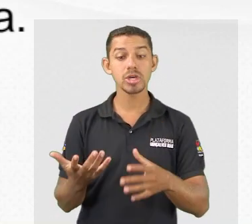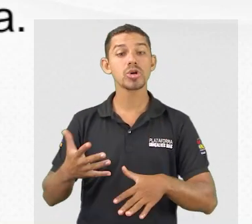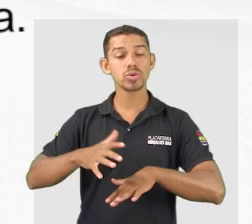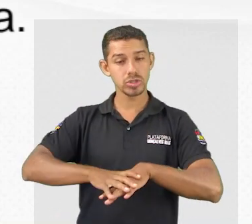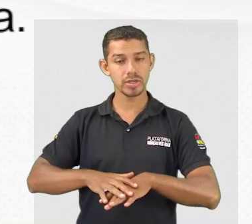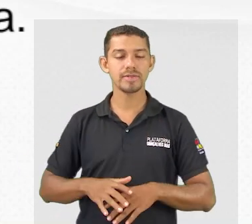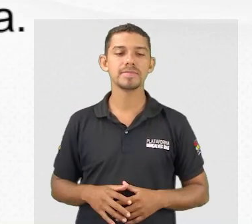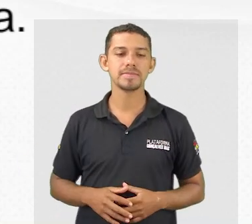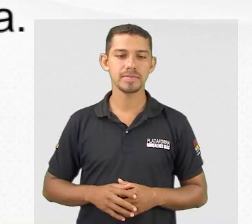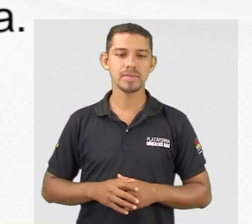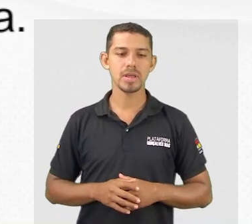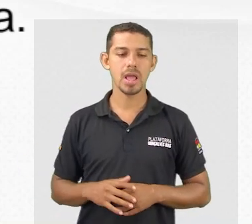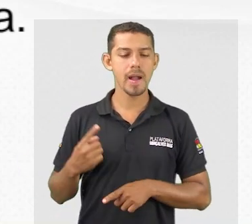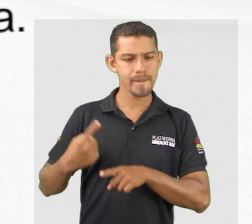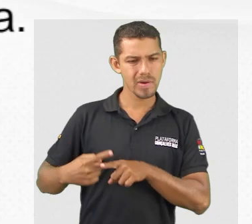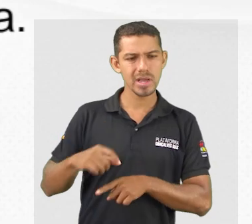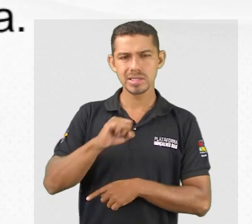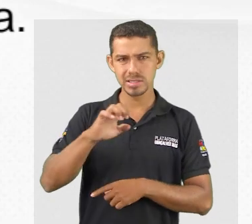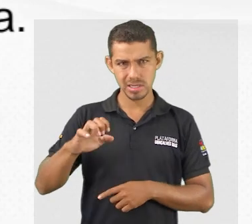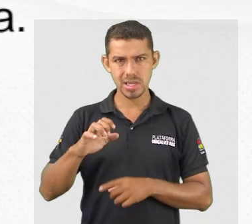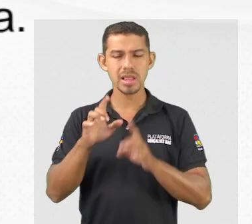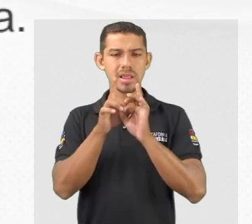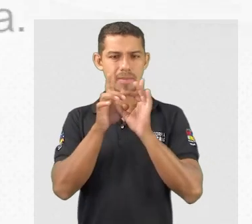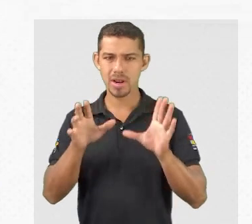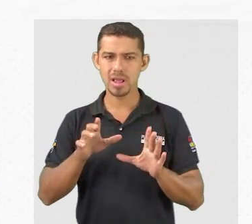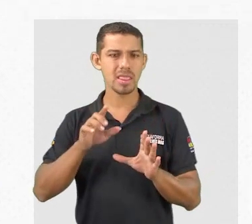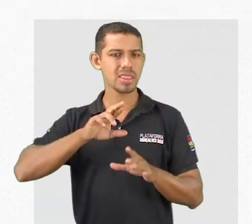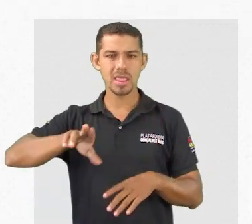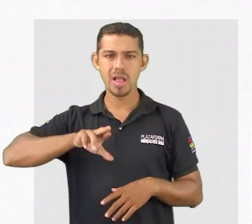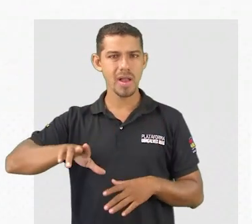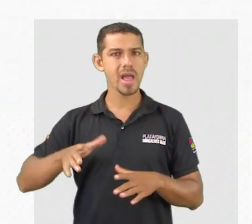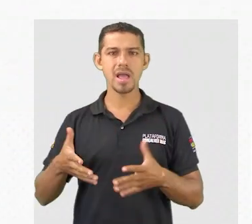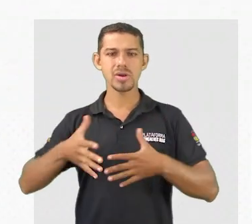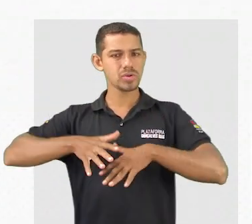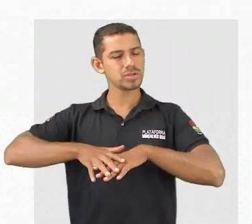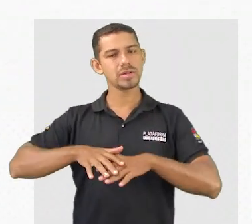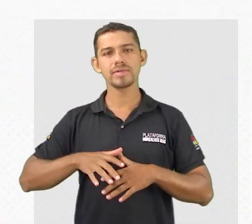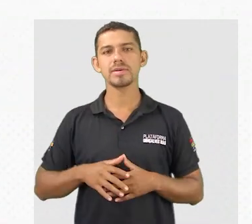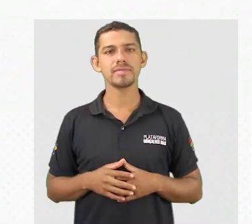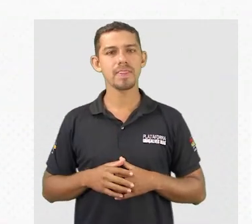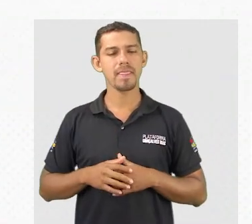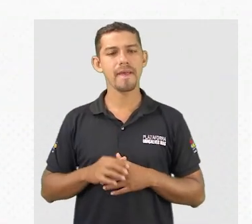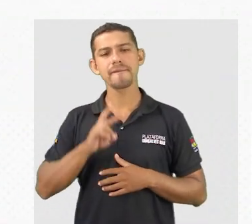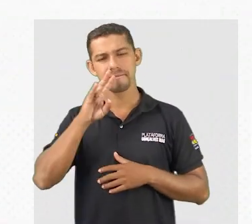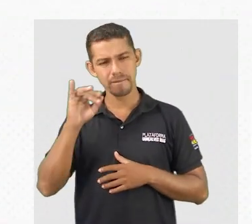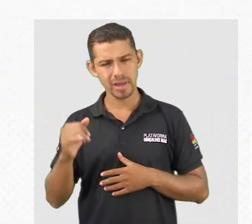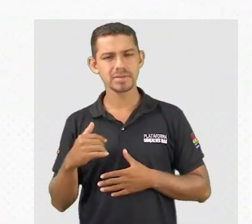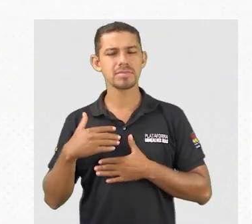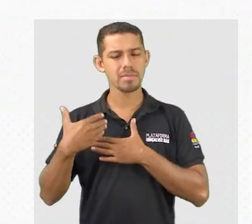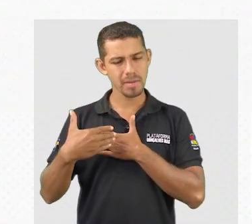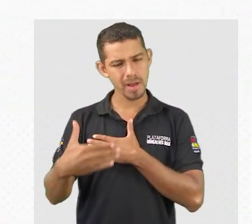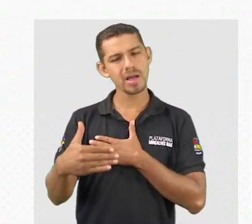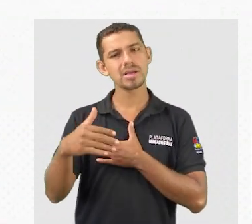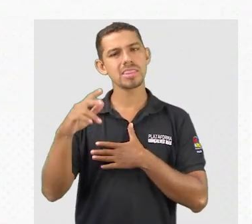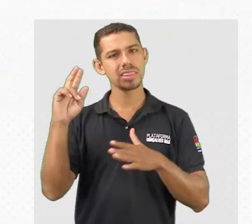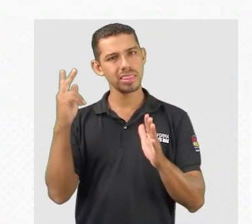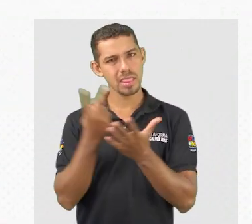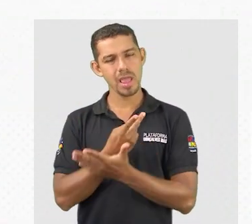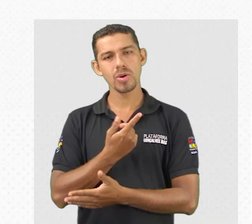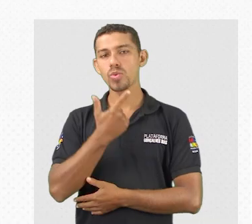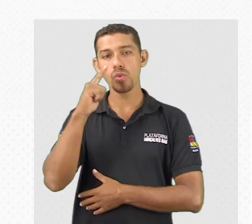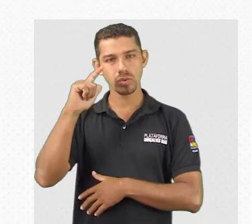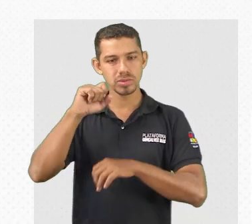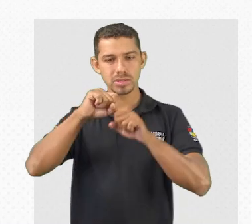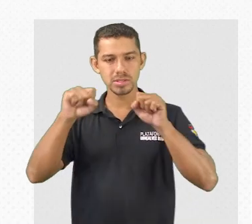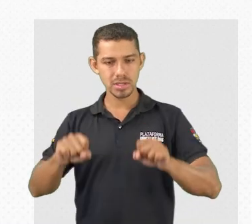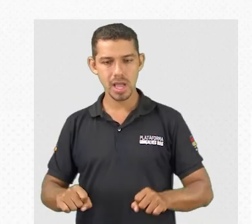inclusiva, tá? Porque se a democracia não for inclusiva, ela vai reproduzir os mesmos erros de outros sistemas.